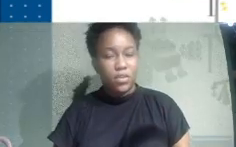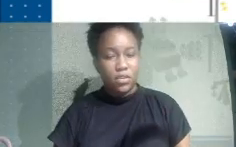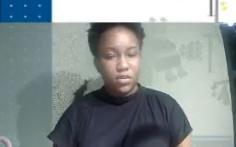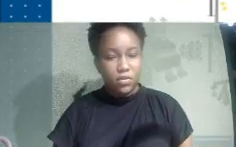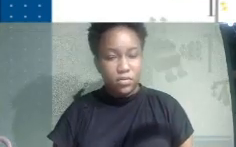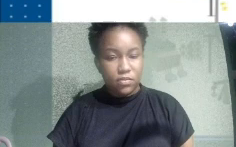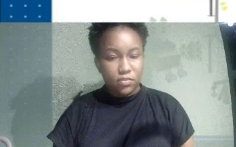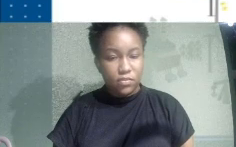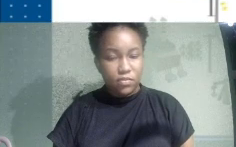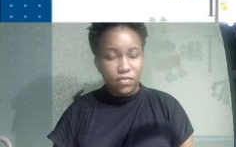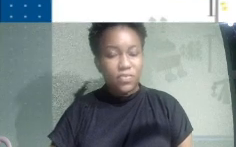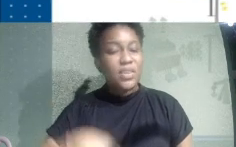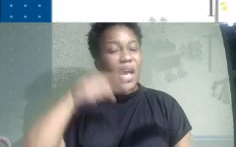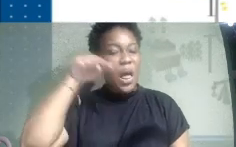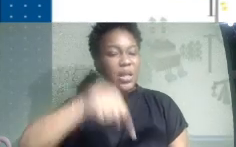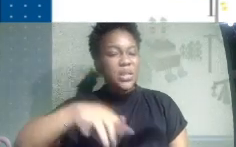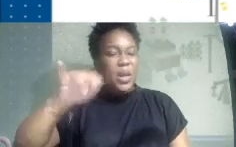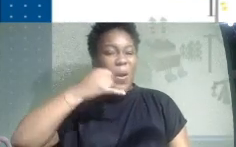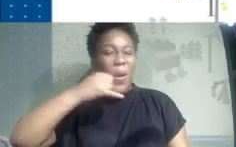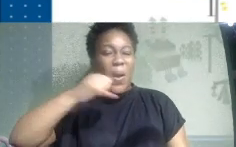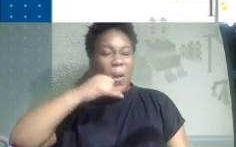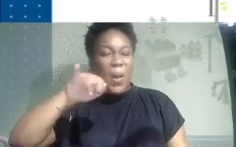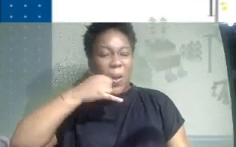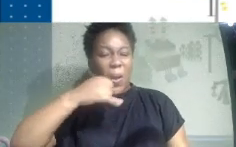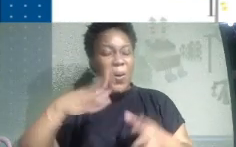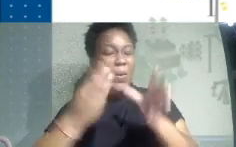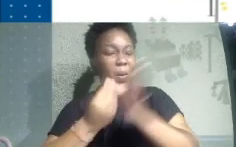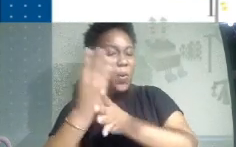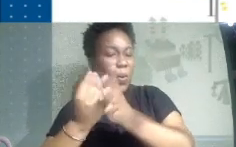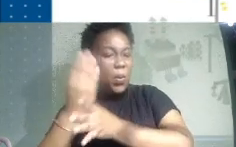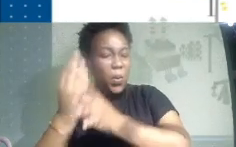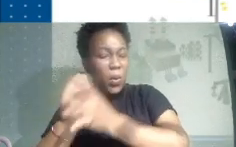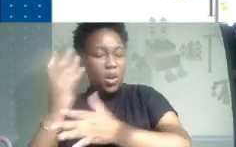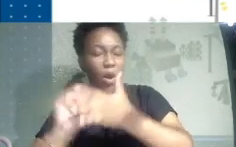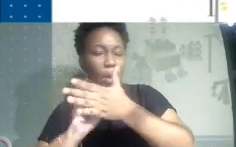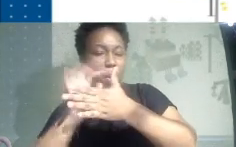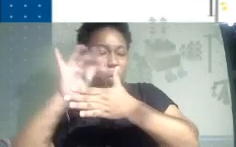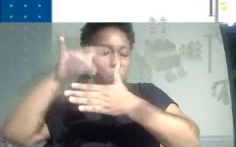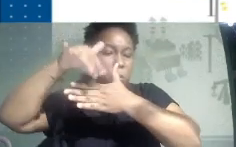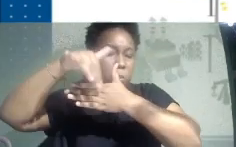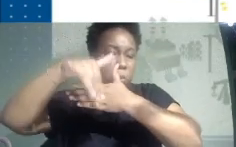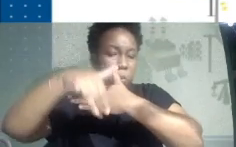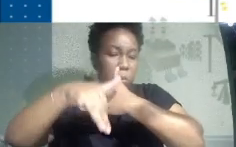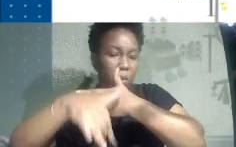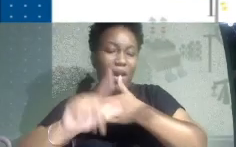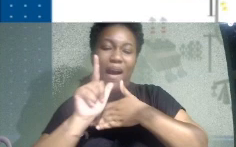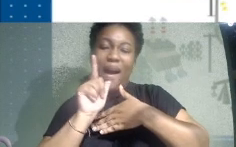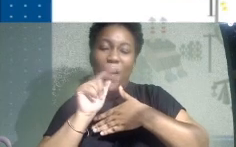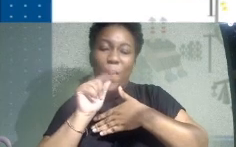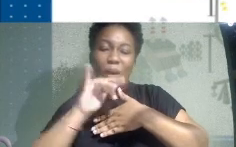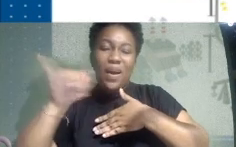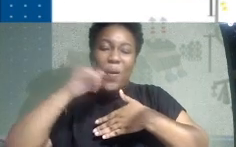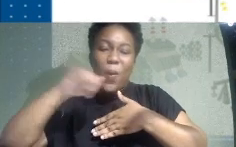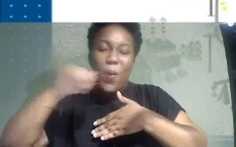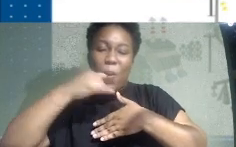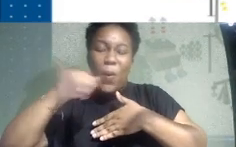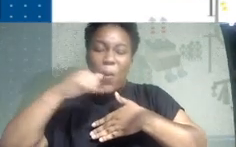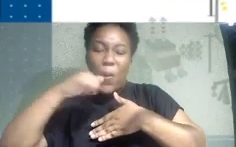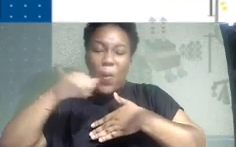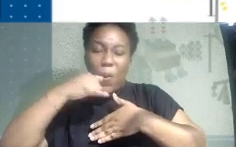Primeiramente, pessoal, essa energia ela é produzida nas usinas geradoras de energia. Então nós podemos ter uma